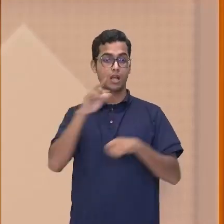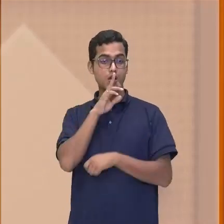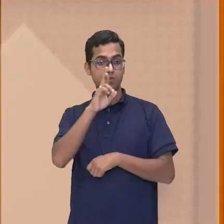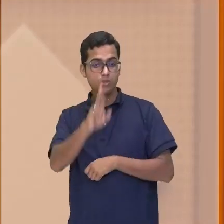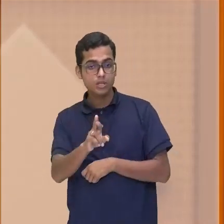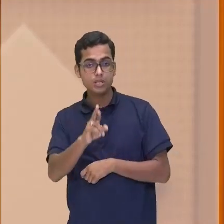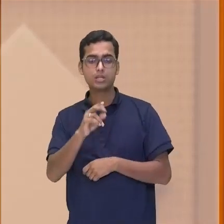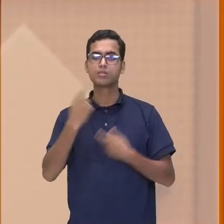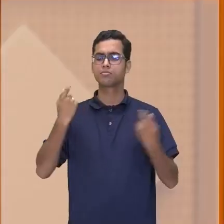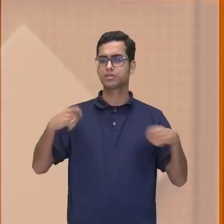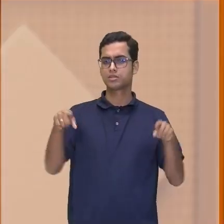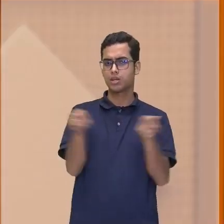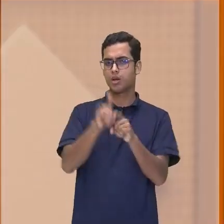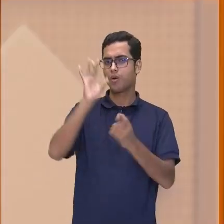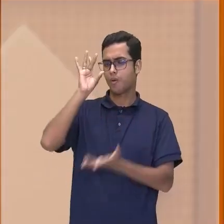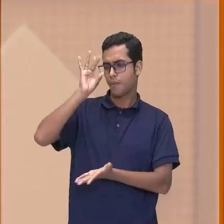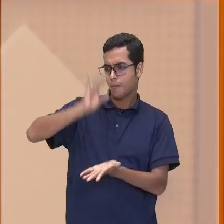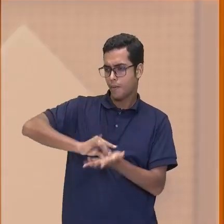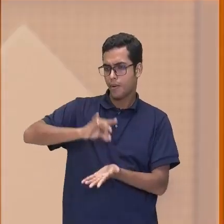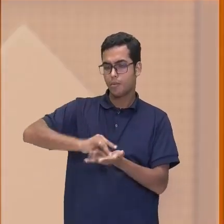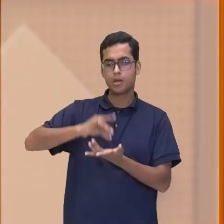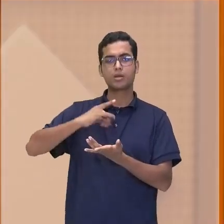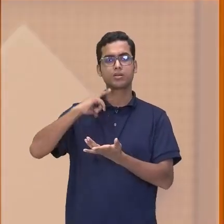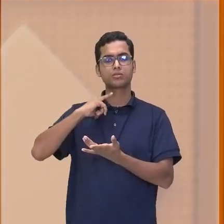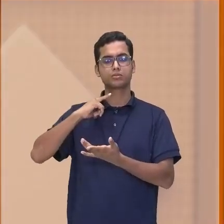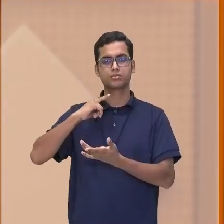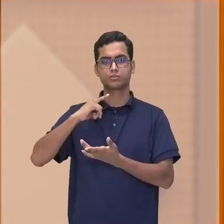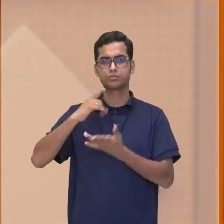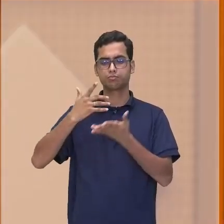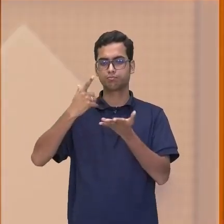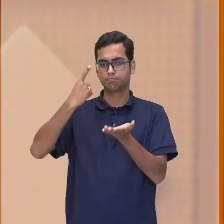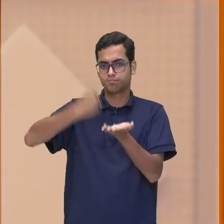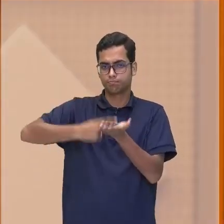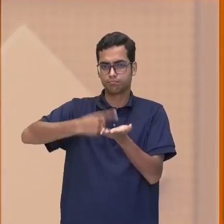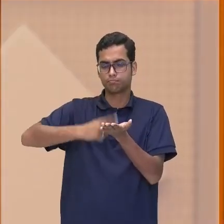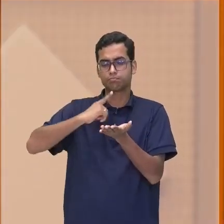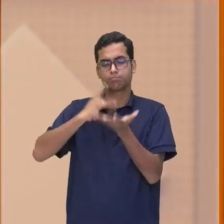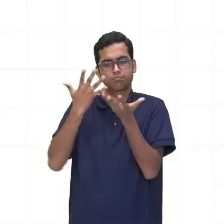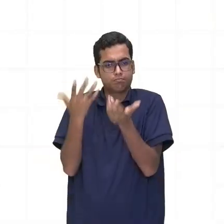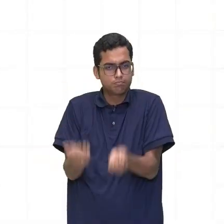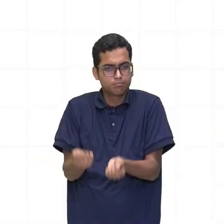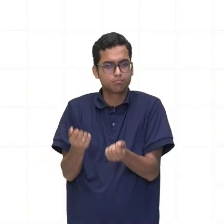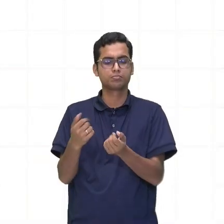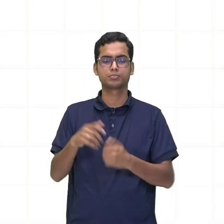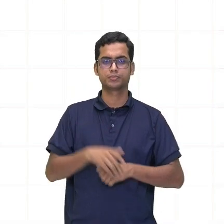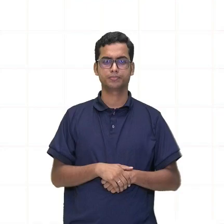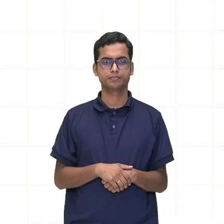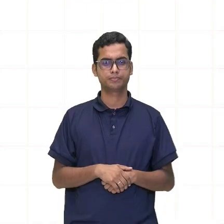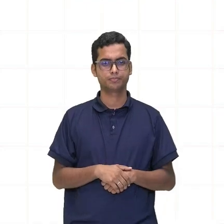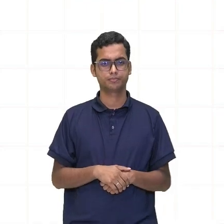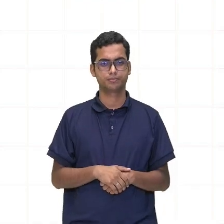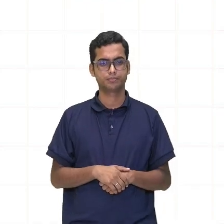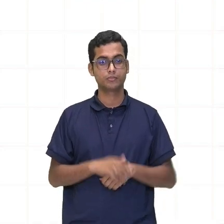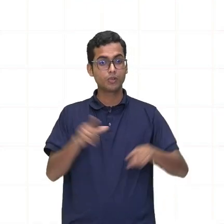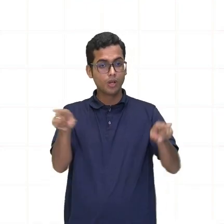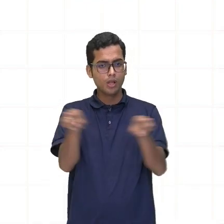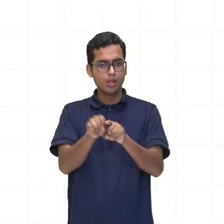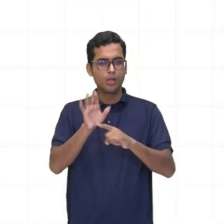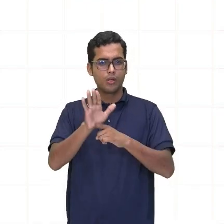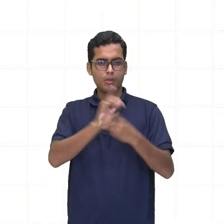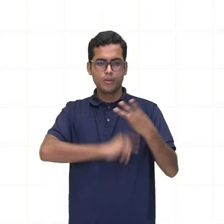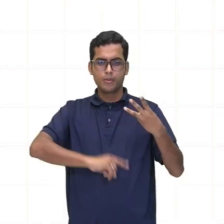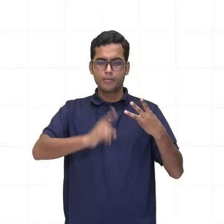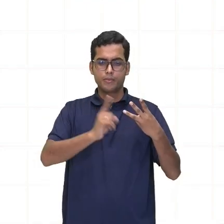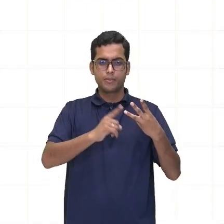deve responder pelas suas próprias decisões, certo? Ele vai falar também sobre a delegação de poderes que vai diluir